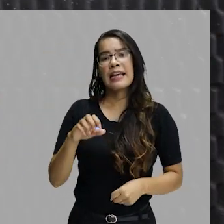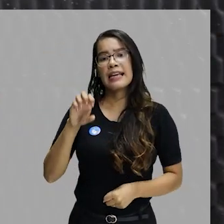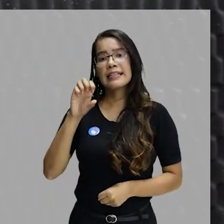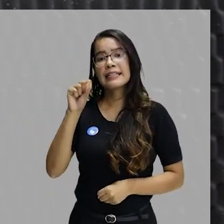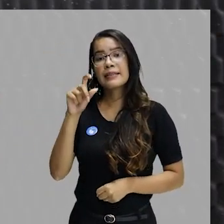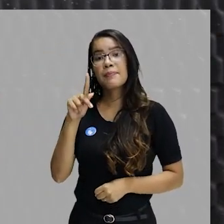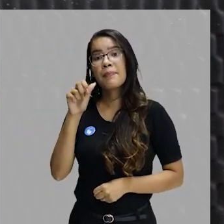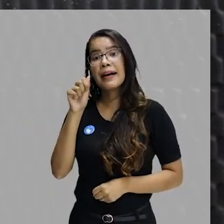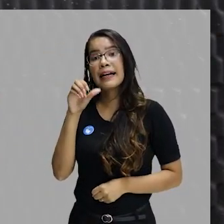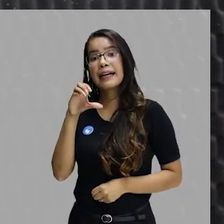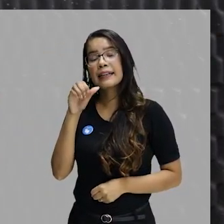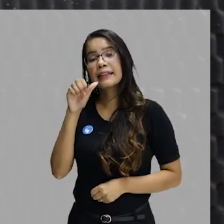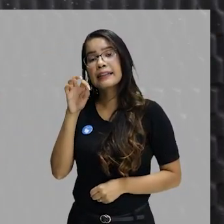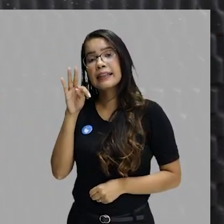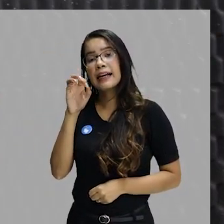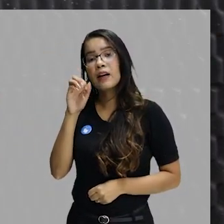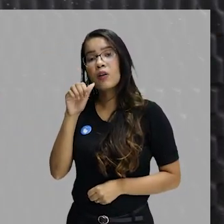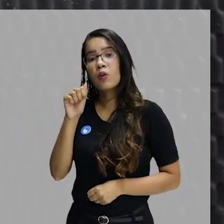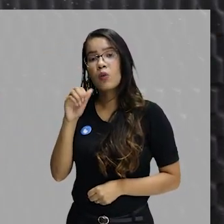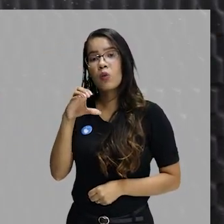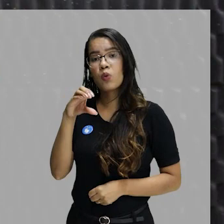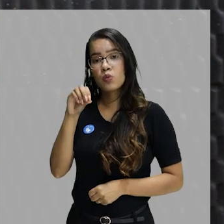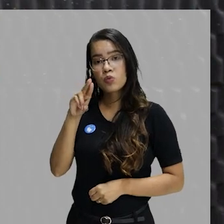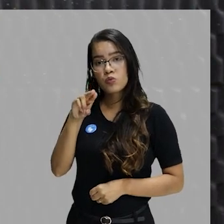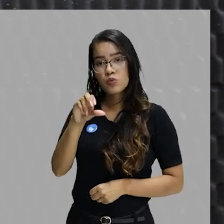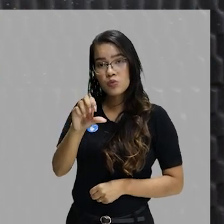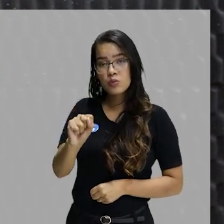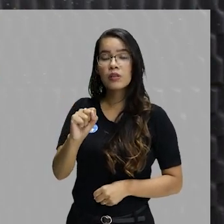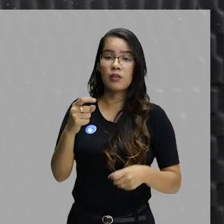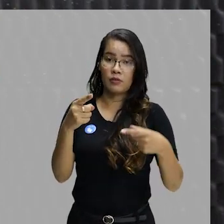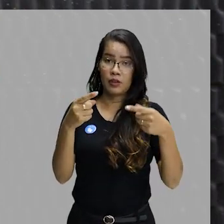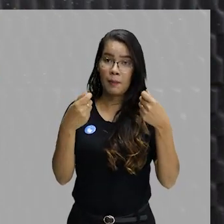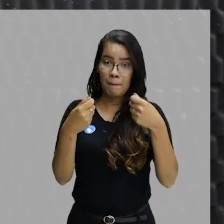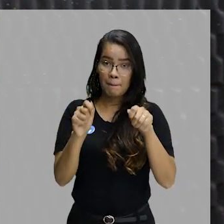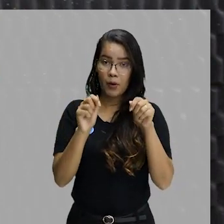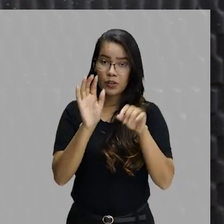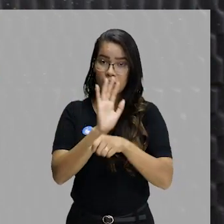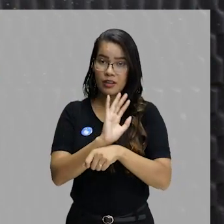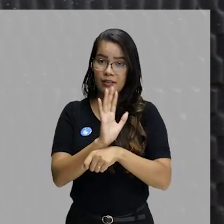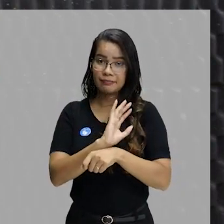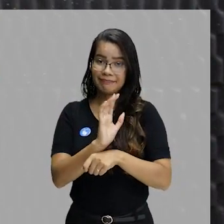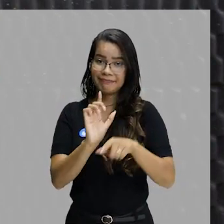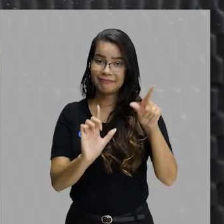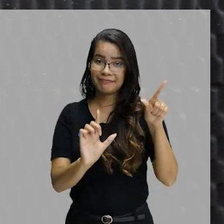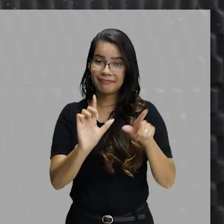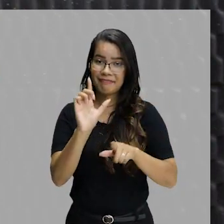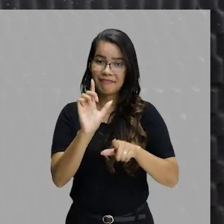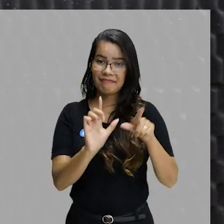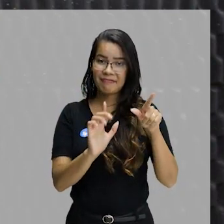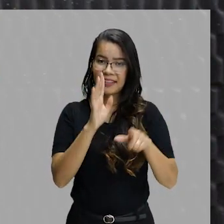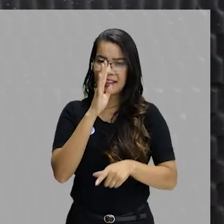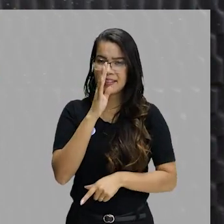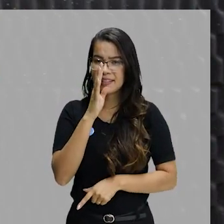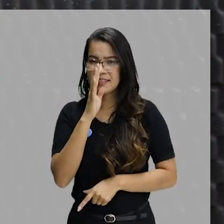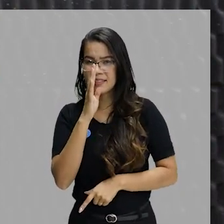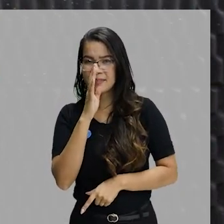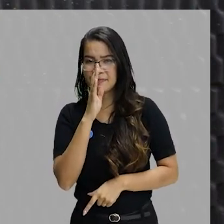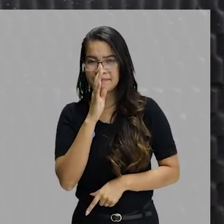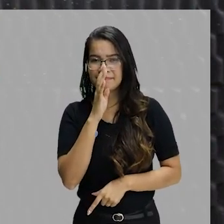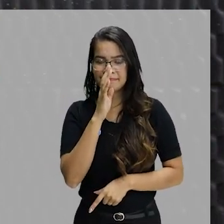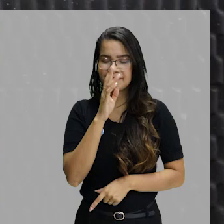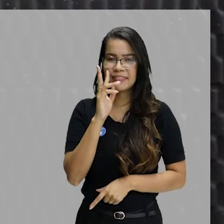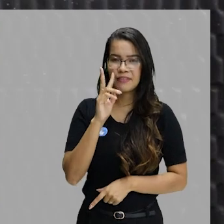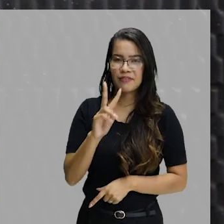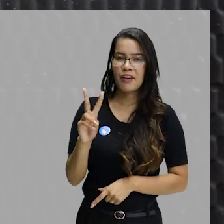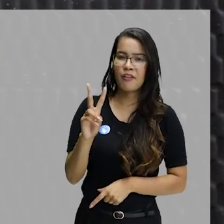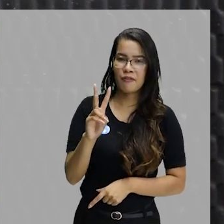pode até assistir o filme, baixar, está disponível aí, a revolta de Espartacos, para que você dê uma olhada legal